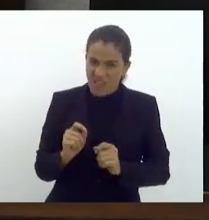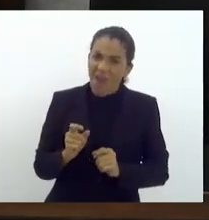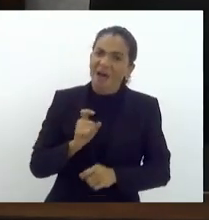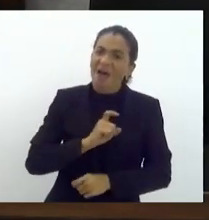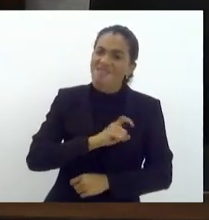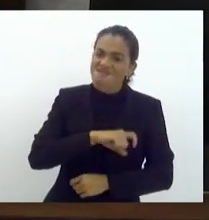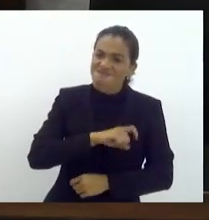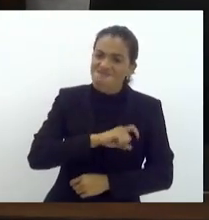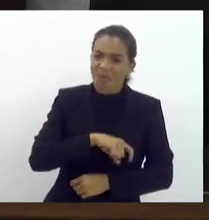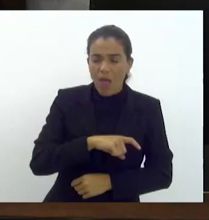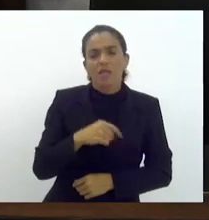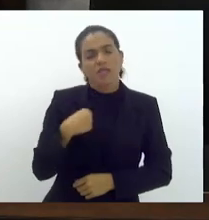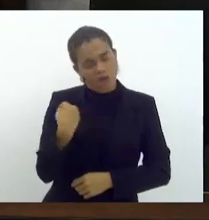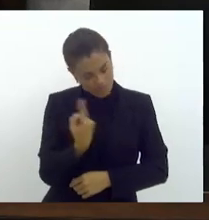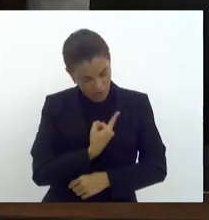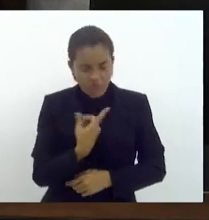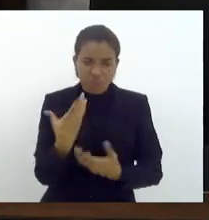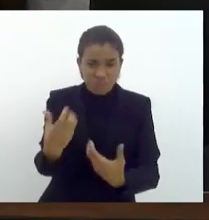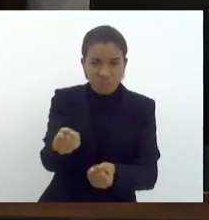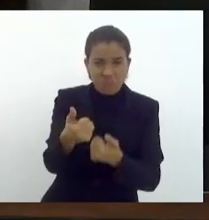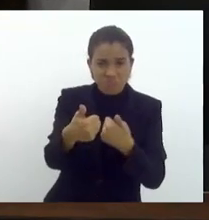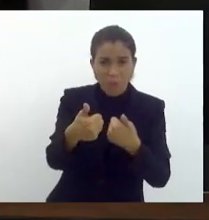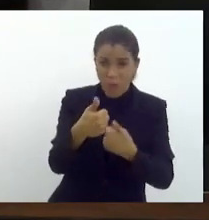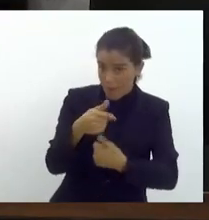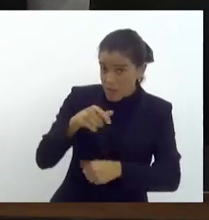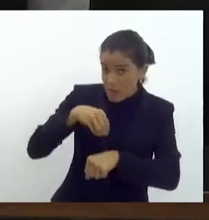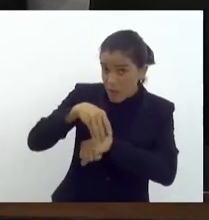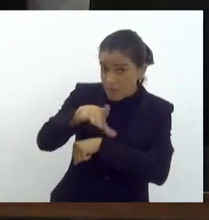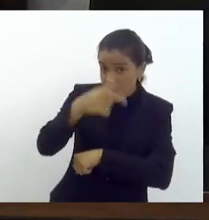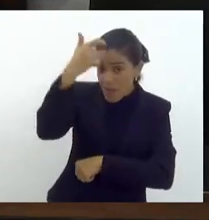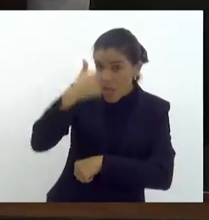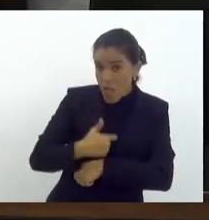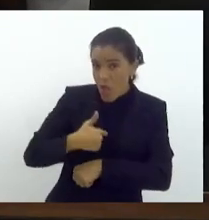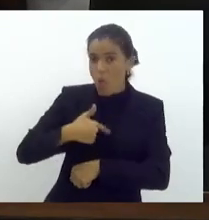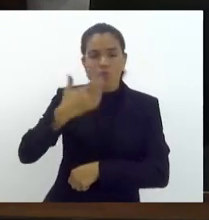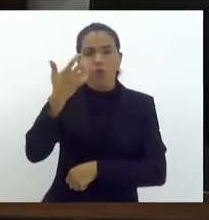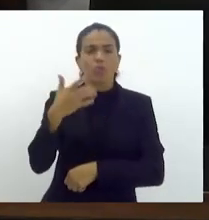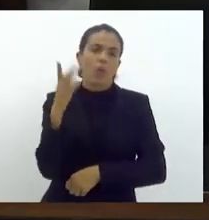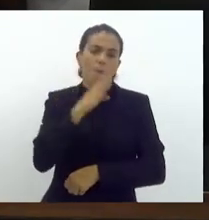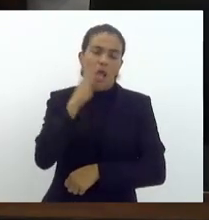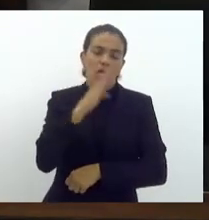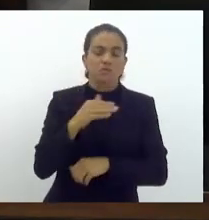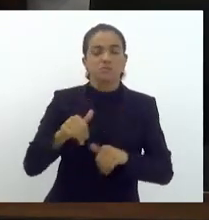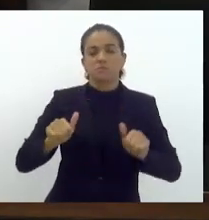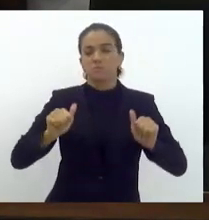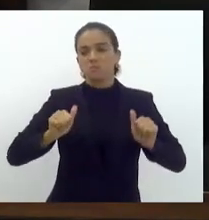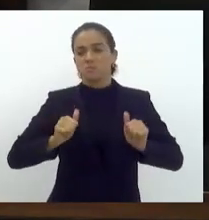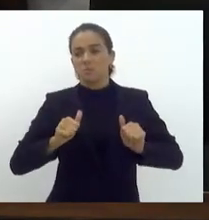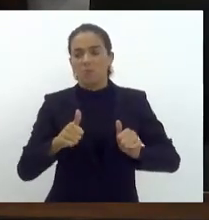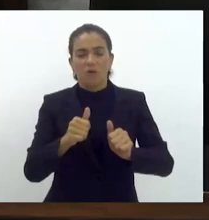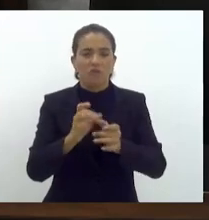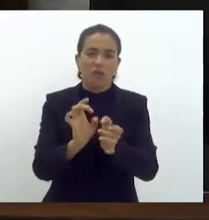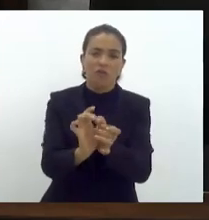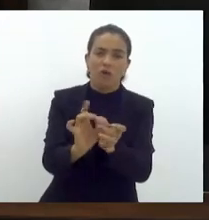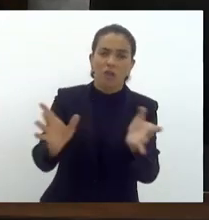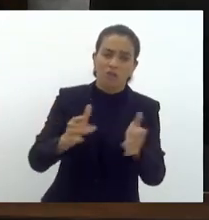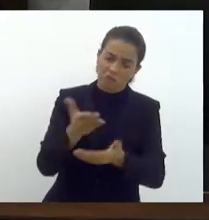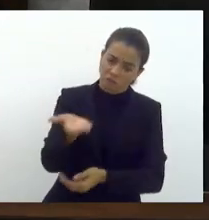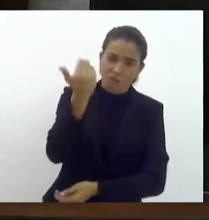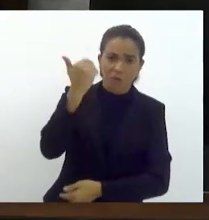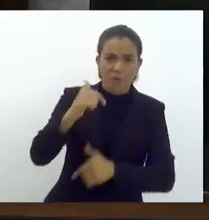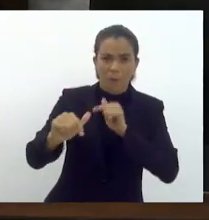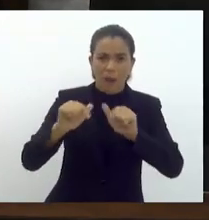nenhum vamos fazer só quero deixar bem claro eu não tenho pressa Pode ficar à vontade e vamos trabalhar